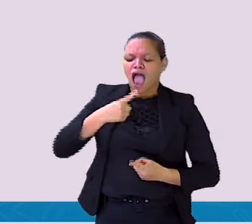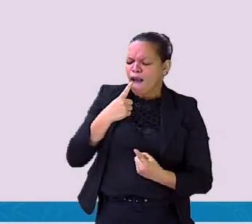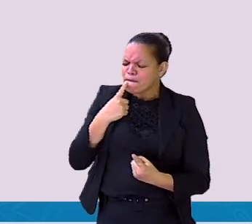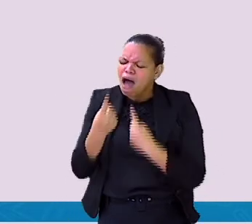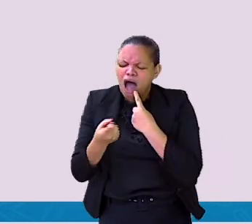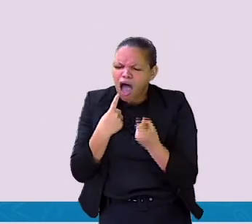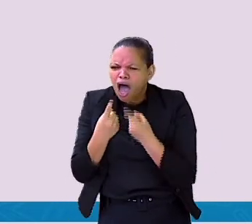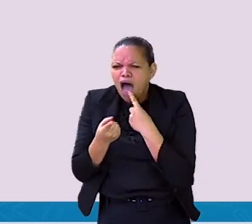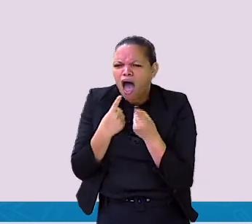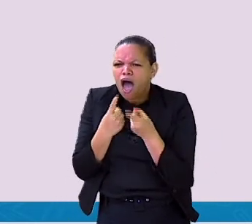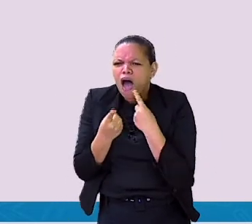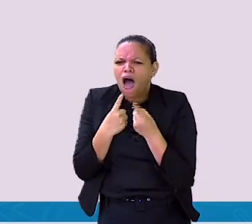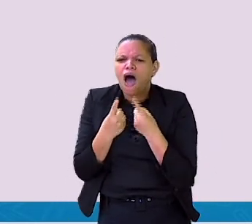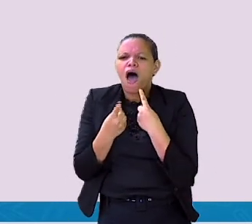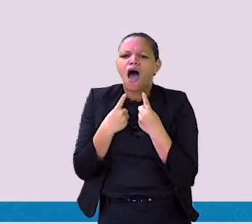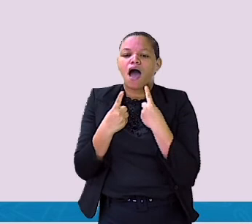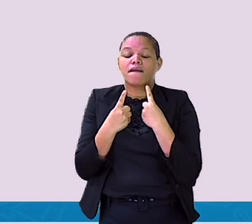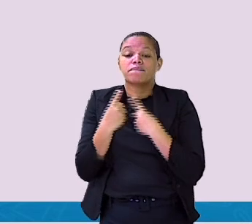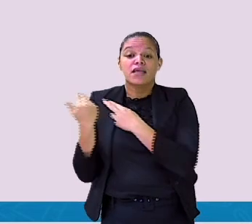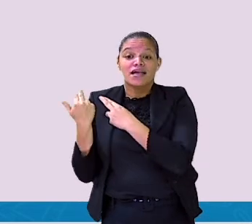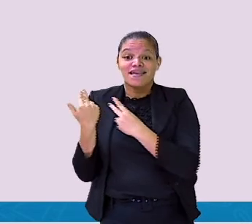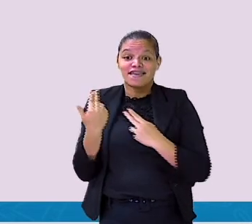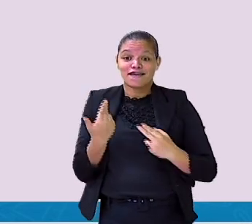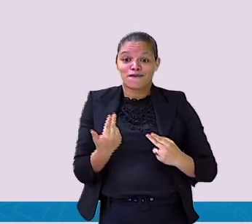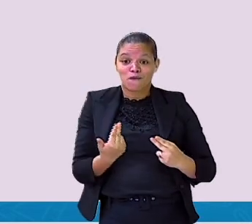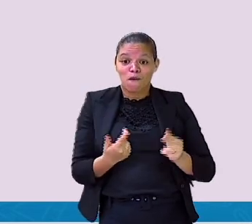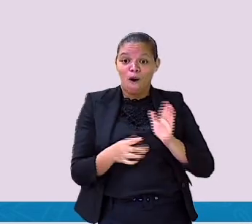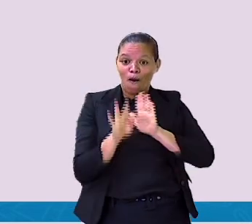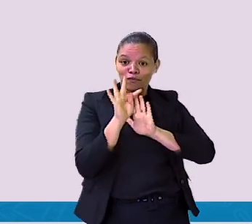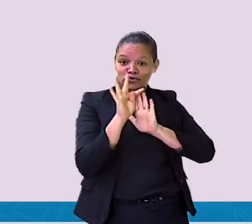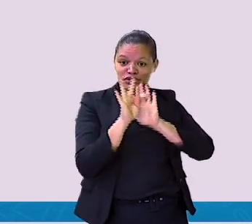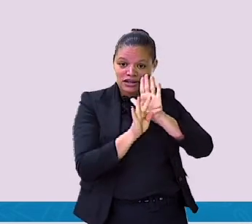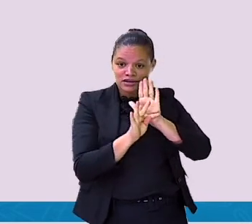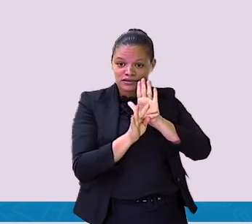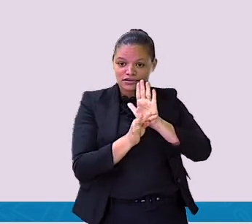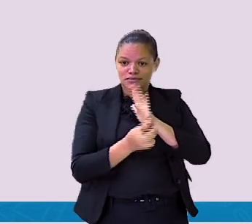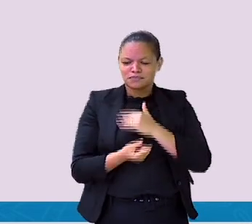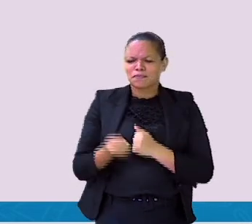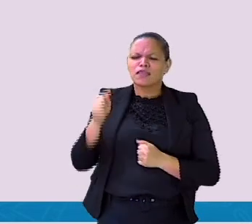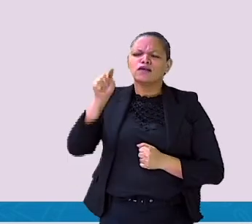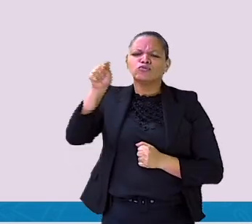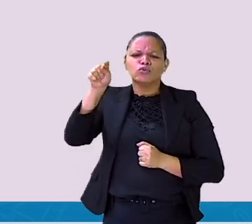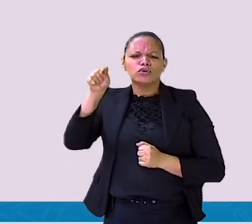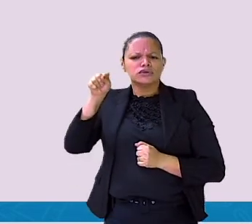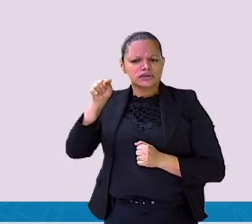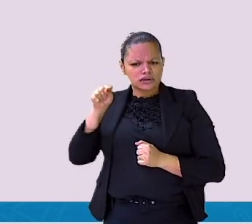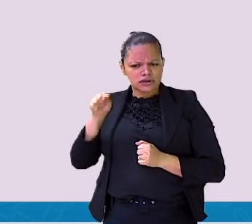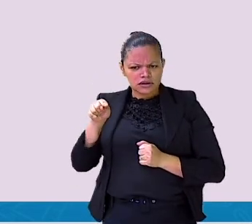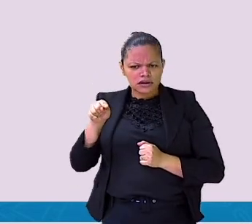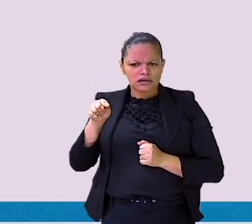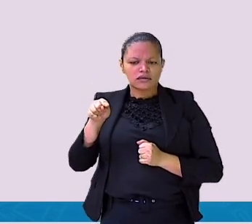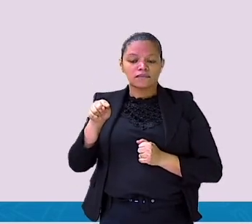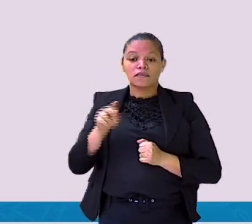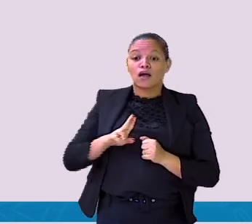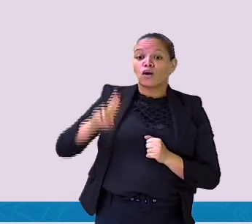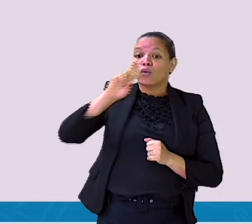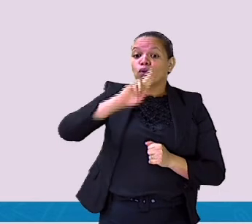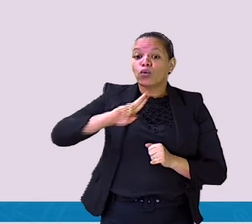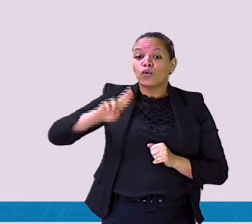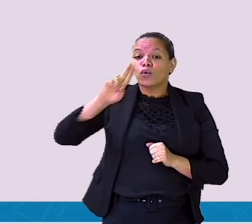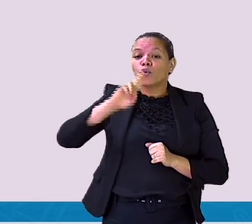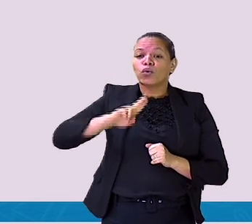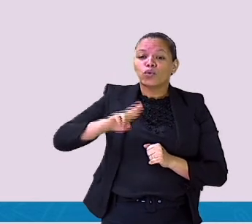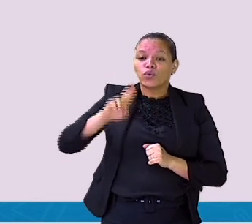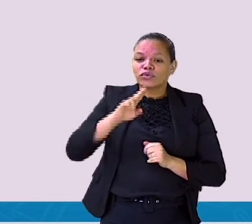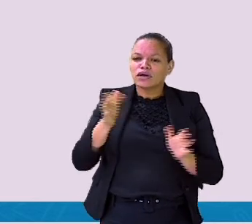nós acabamos de ler. E os 2 pontos, é comum o uso de 2 pontos